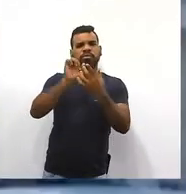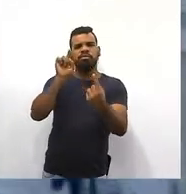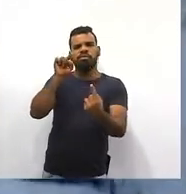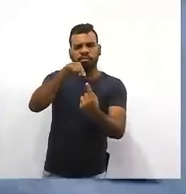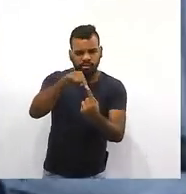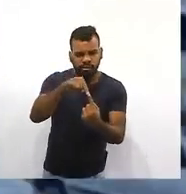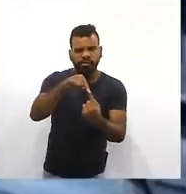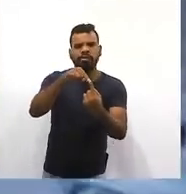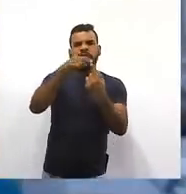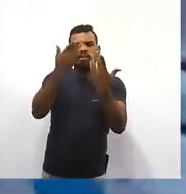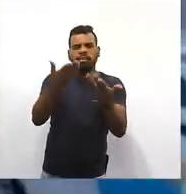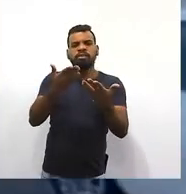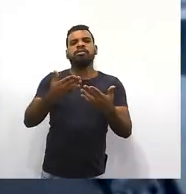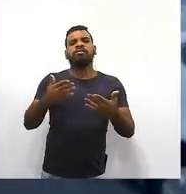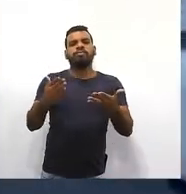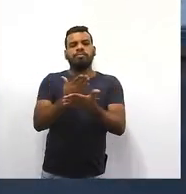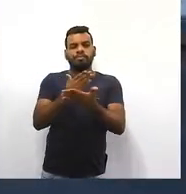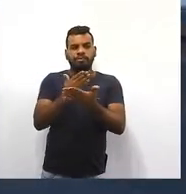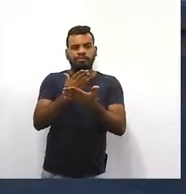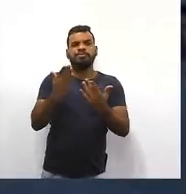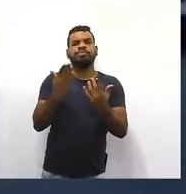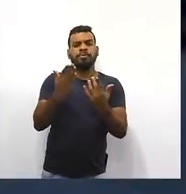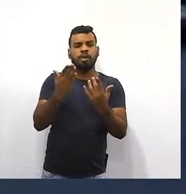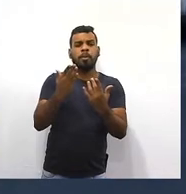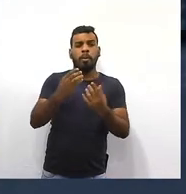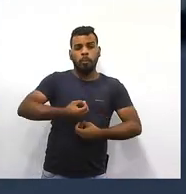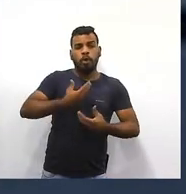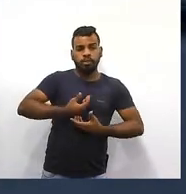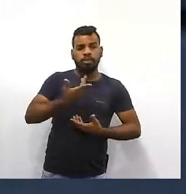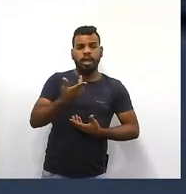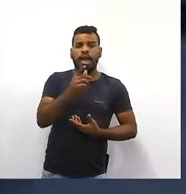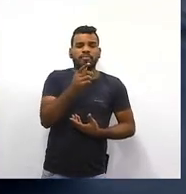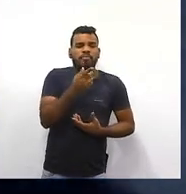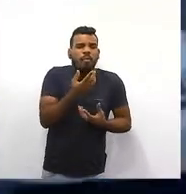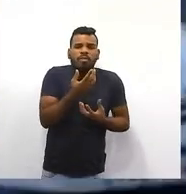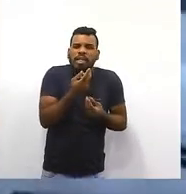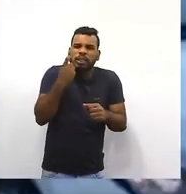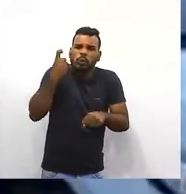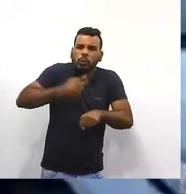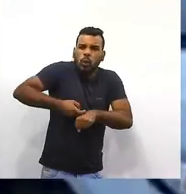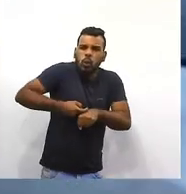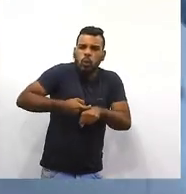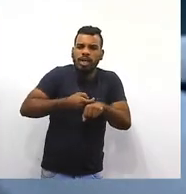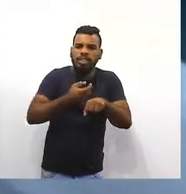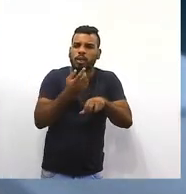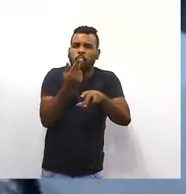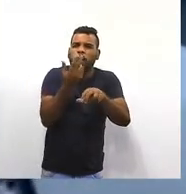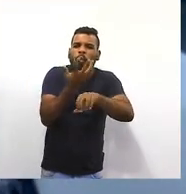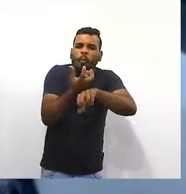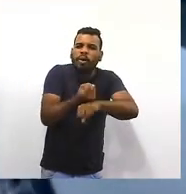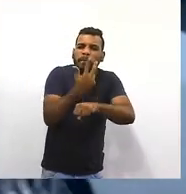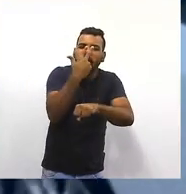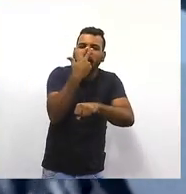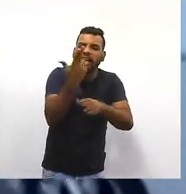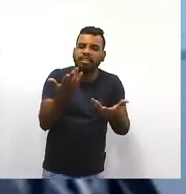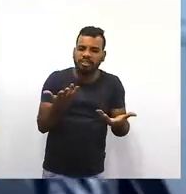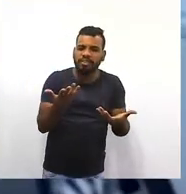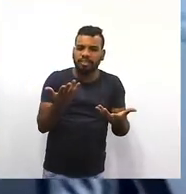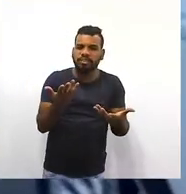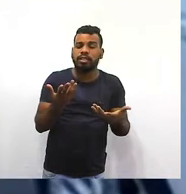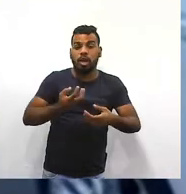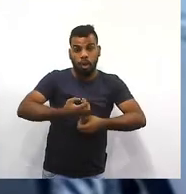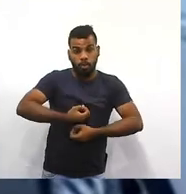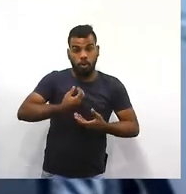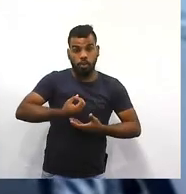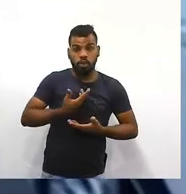objetiva. Né? Tanto é que alguns críticos vão dizer que é uma poesia seca, dura como a seca, dreda, ok? É uma poesia